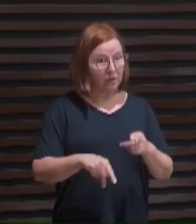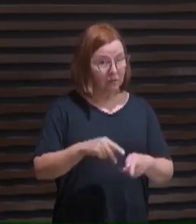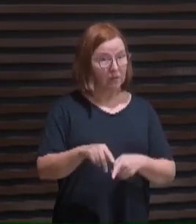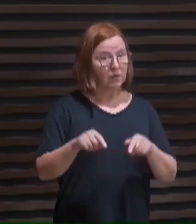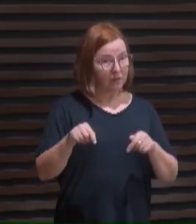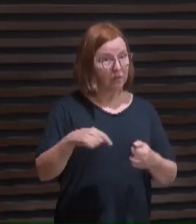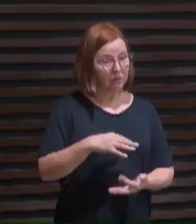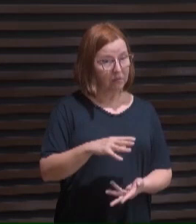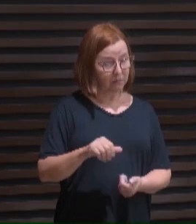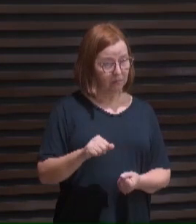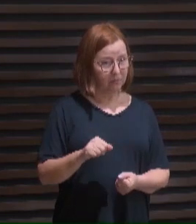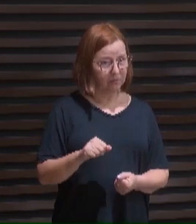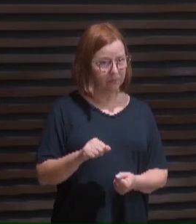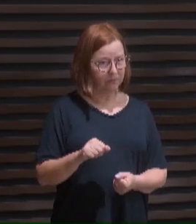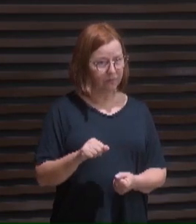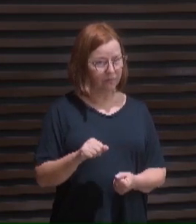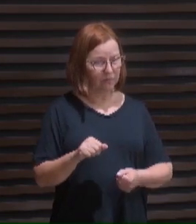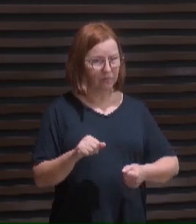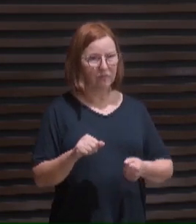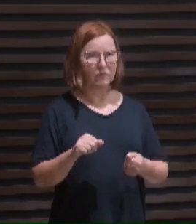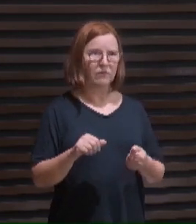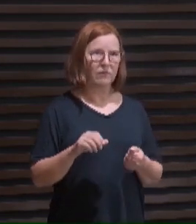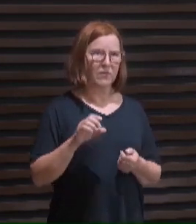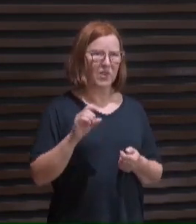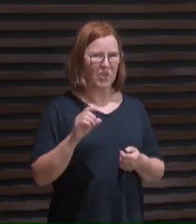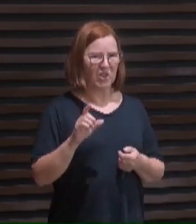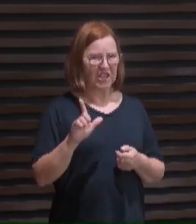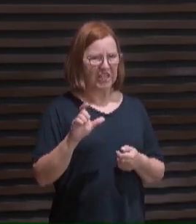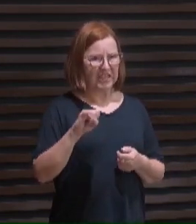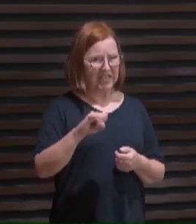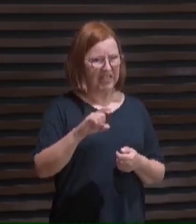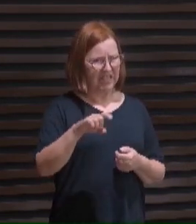de dejetos improdutivos, você imagina,